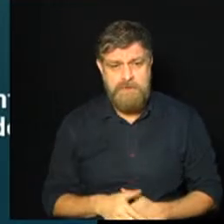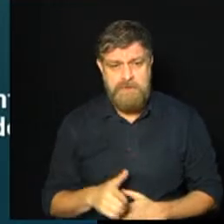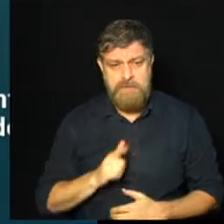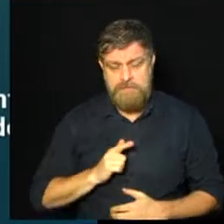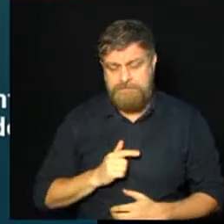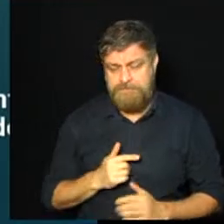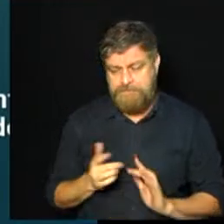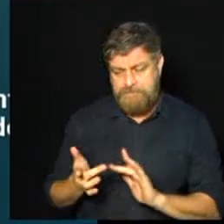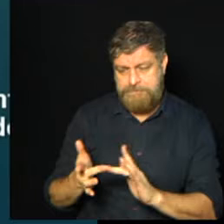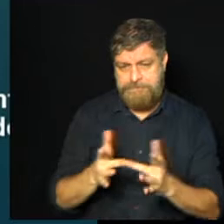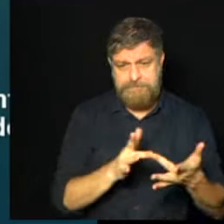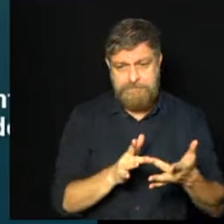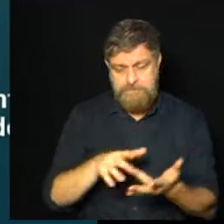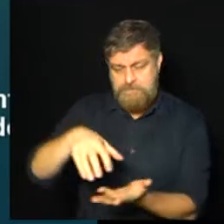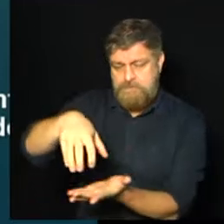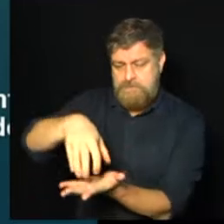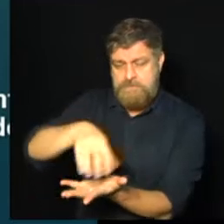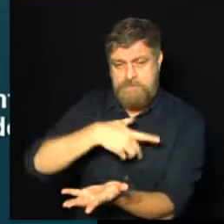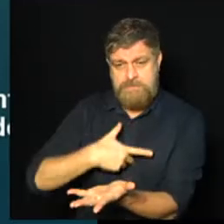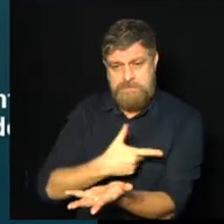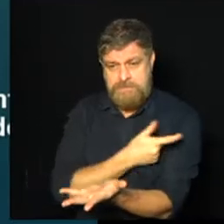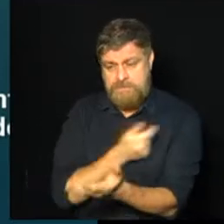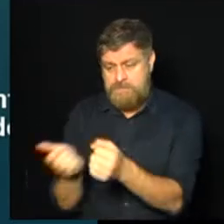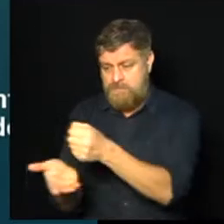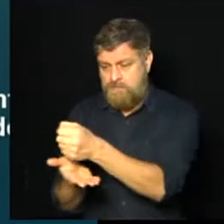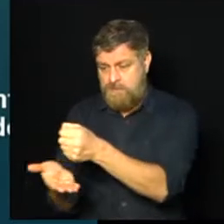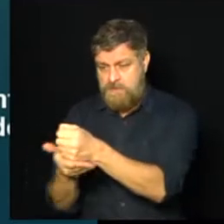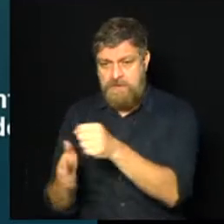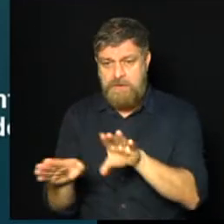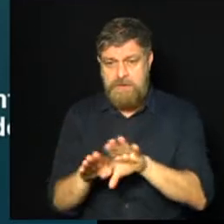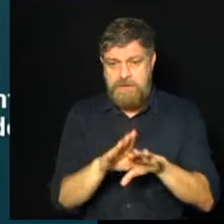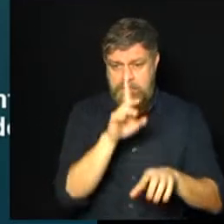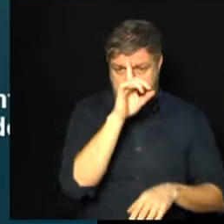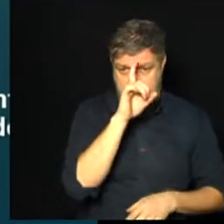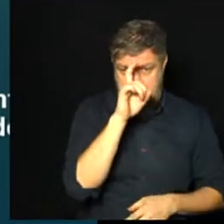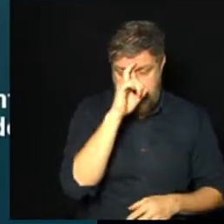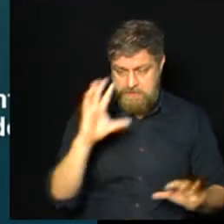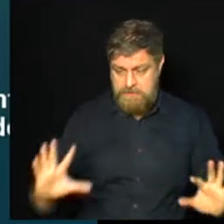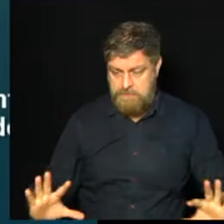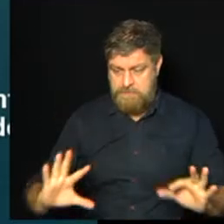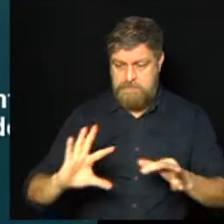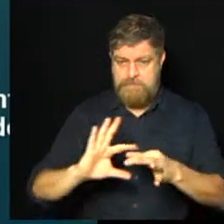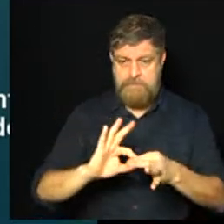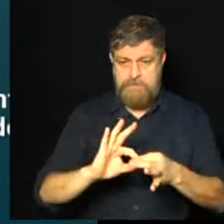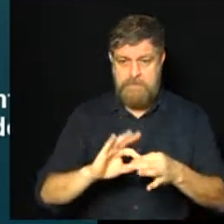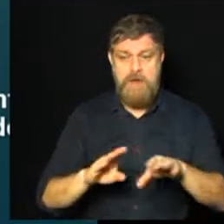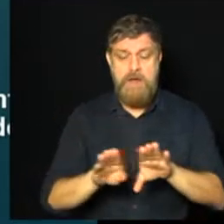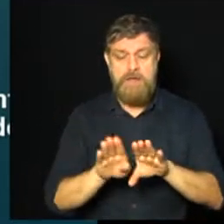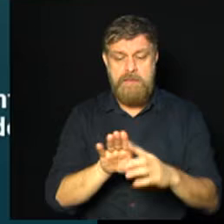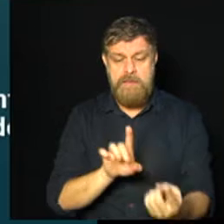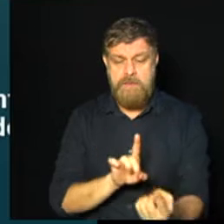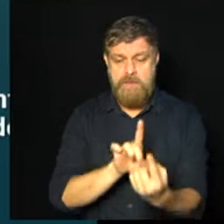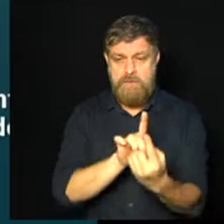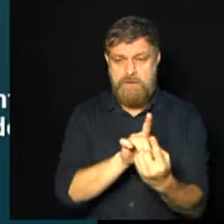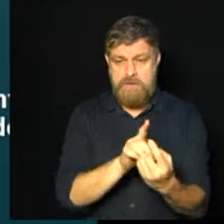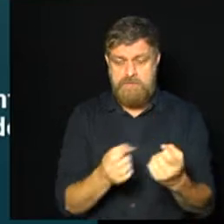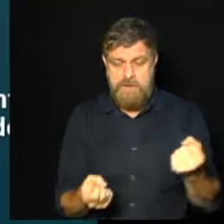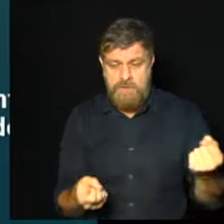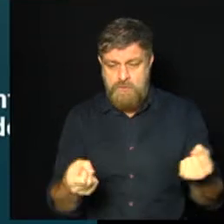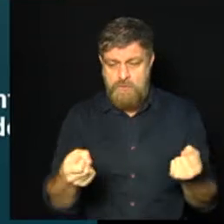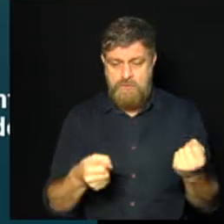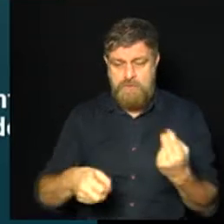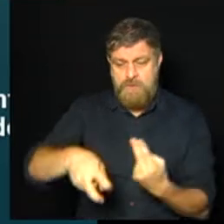interligando unidades básicas e as unidades hospitalares, assim como o Serviço de Atendimento Móvel de Urgência, o